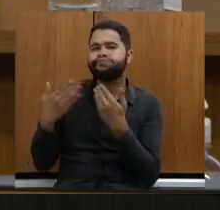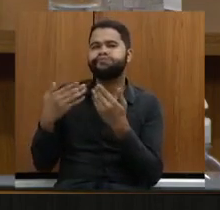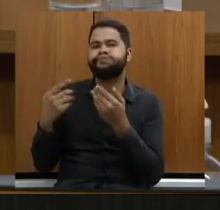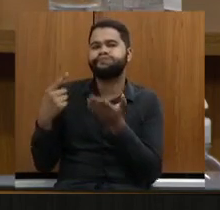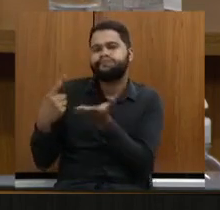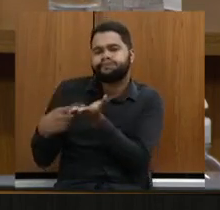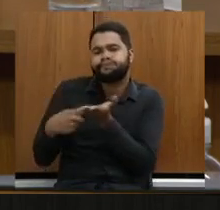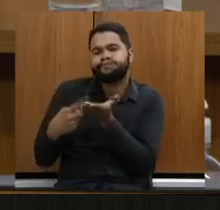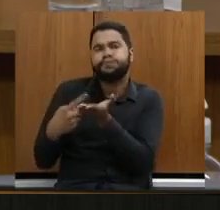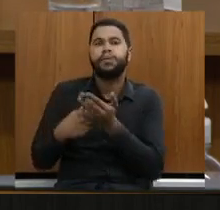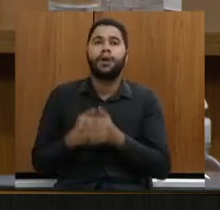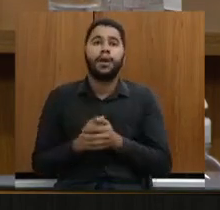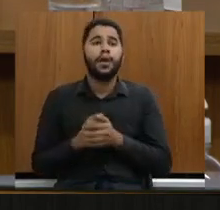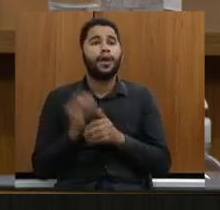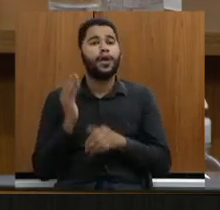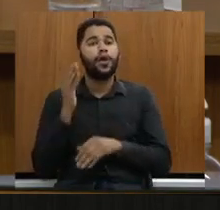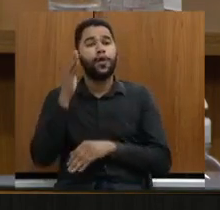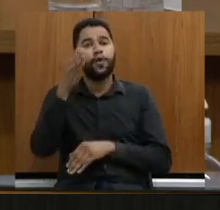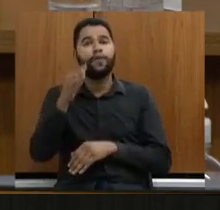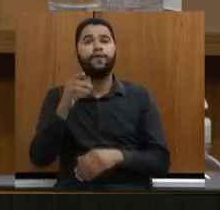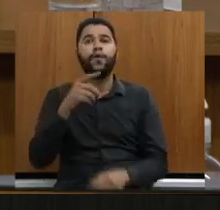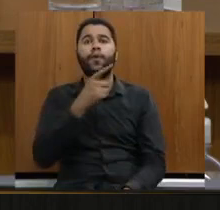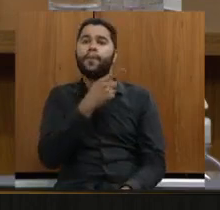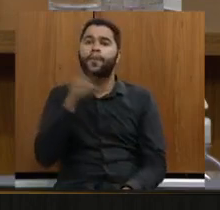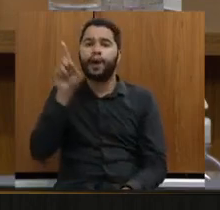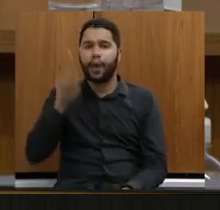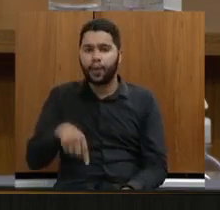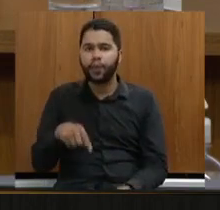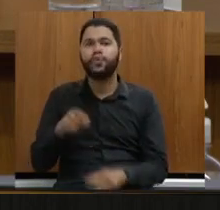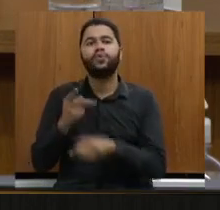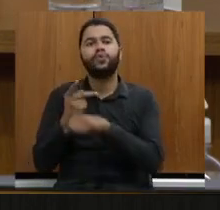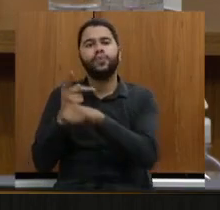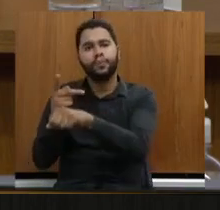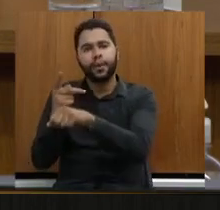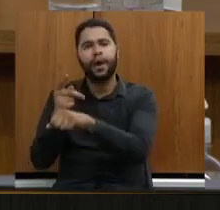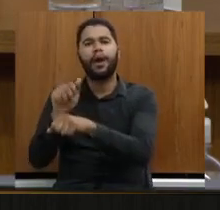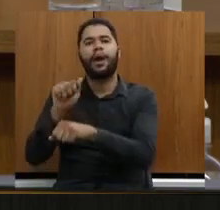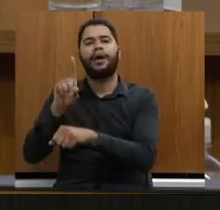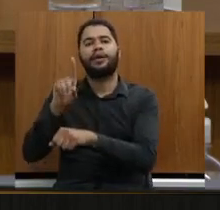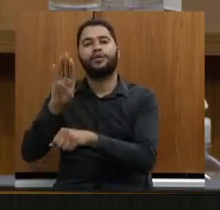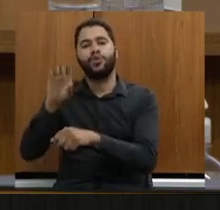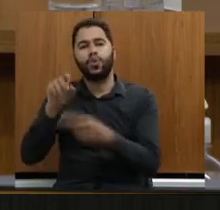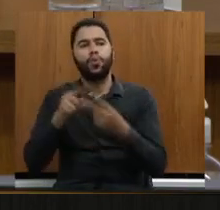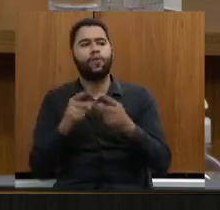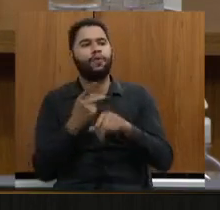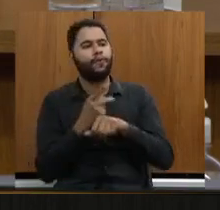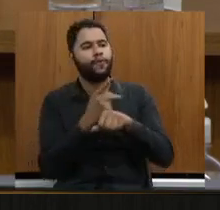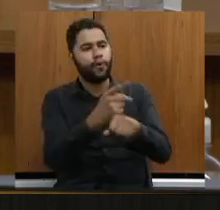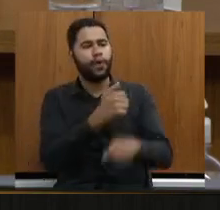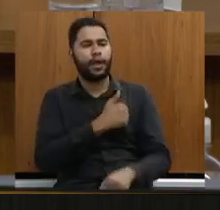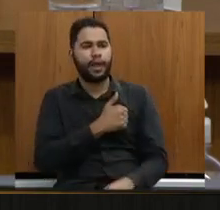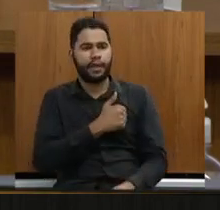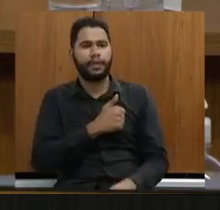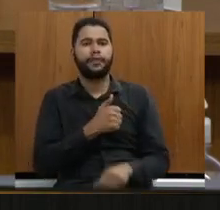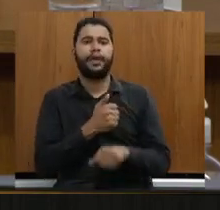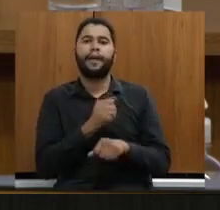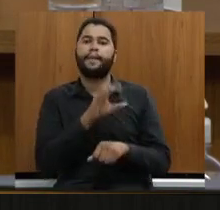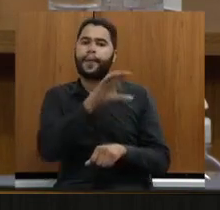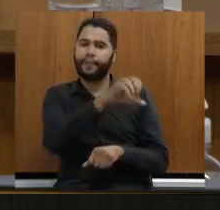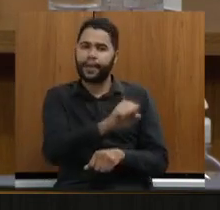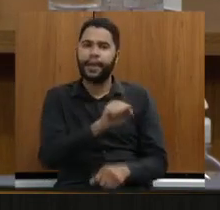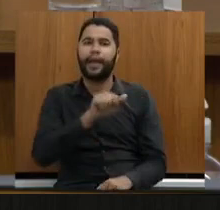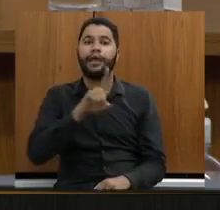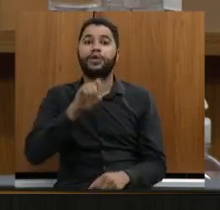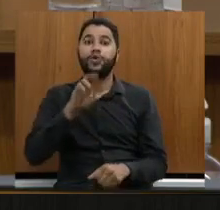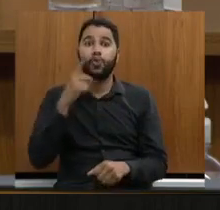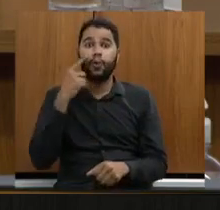respondeu eu vou para a Rússia buscar Bruno foi para o Canadá buscar duplas o universo depois que eu chegar da viagem que tem sido